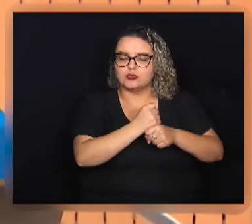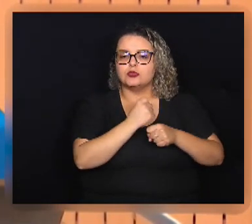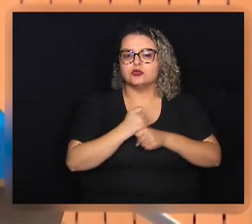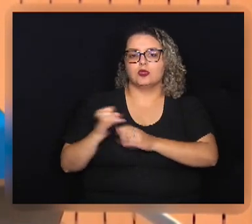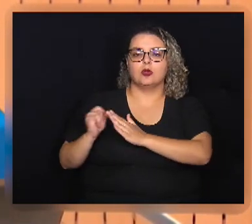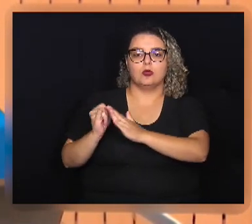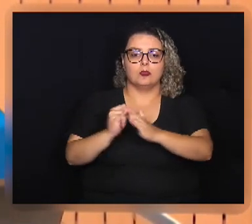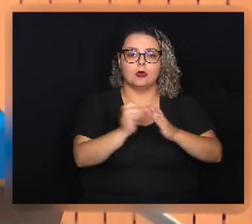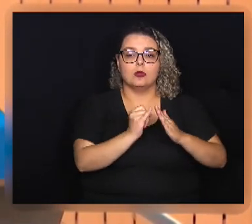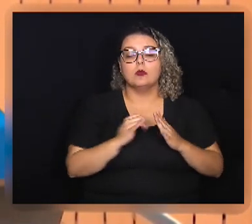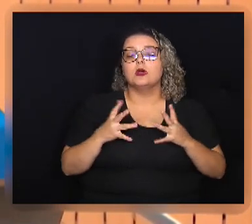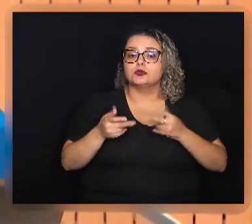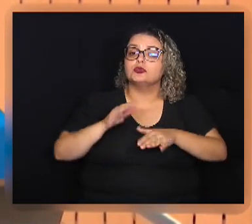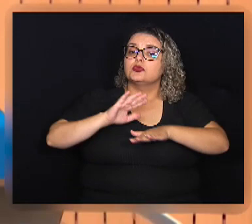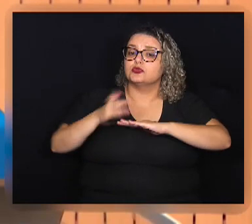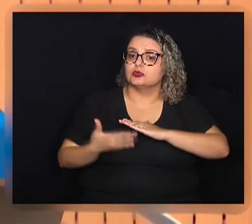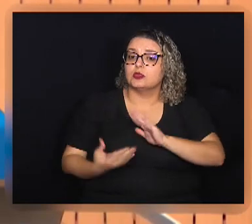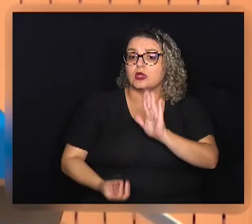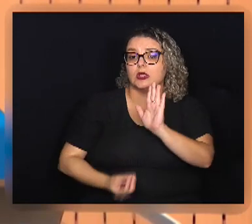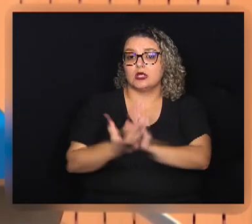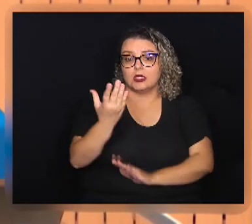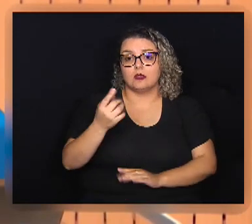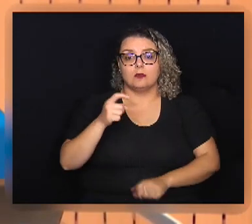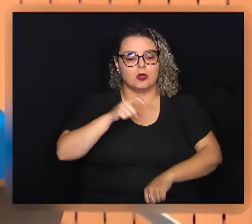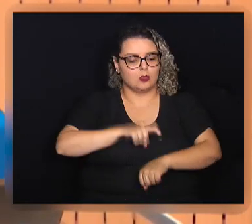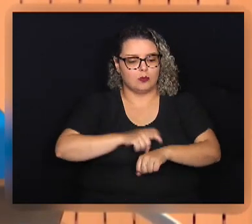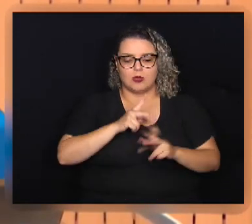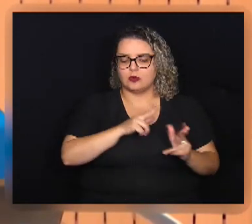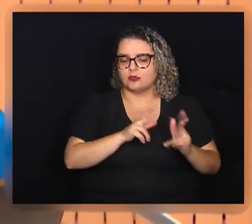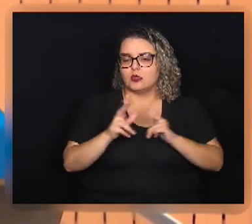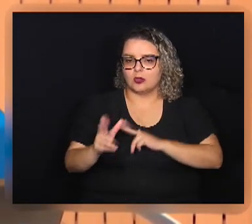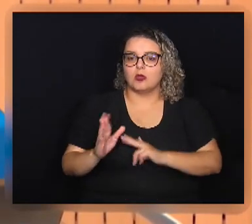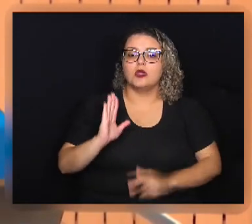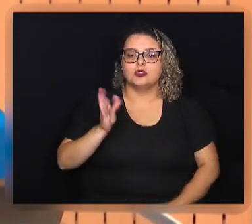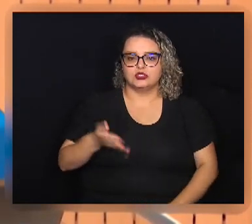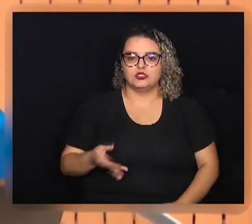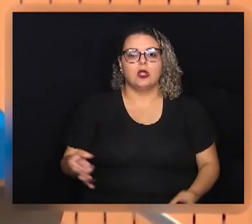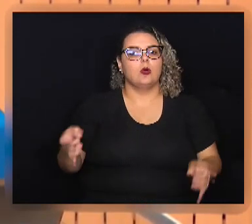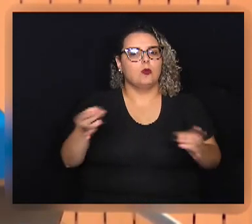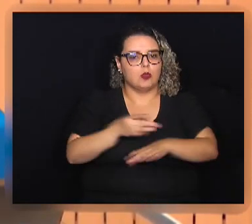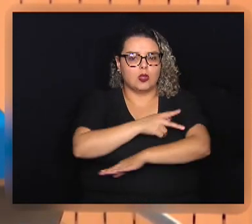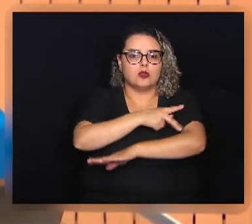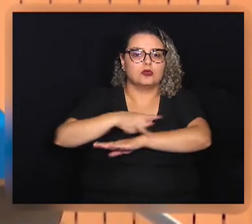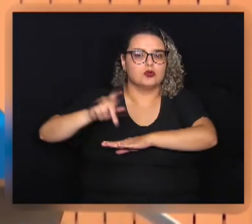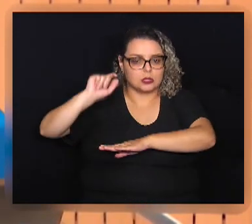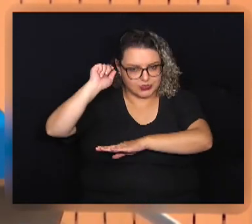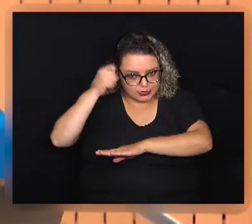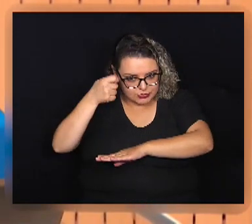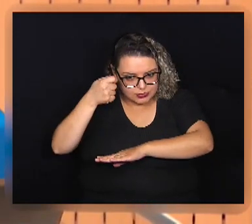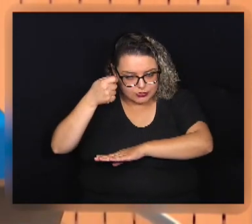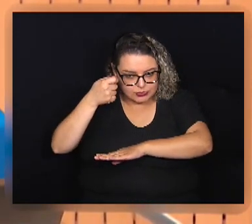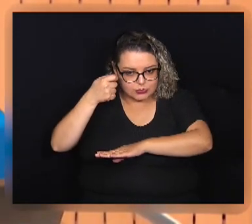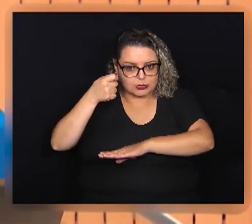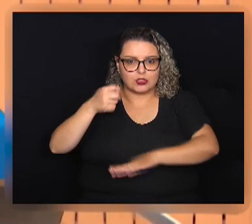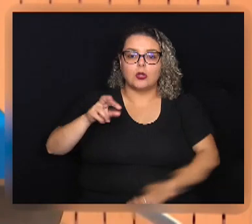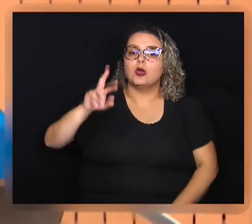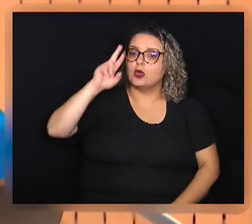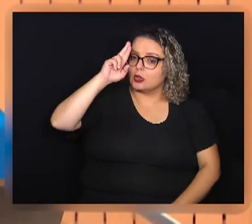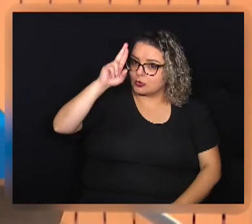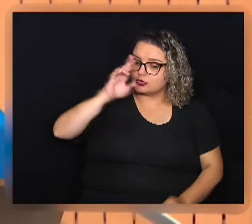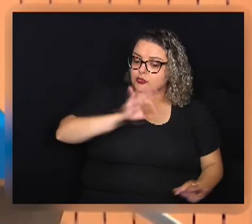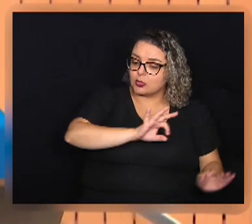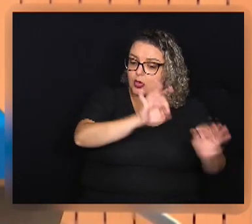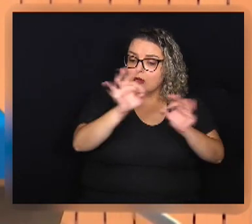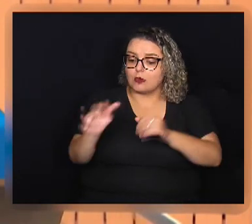Todos os bairros da cidade, criados na mesma época, já estão devidamente asfaltados. O senhor acompanha de